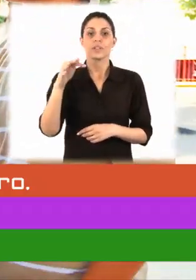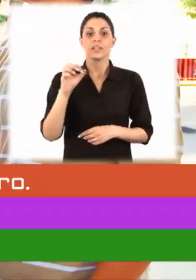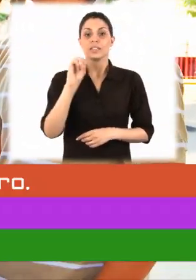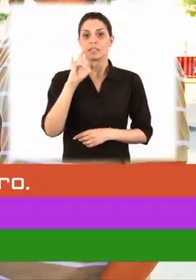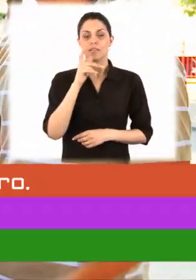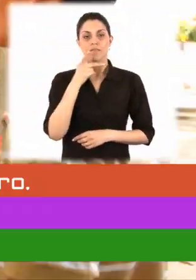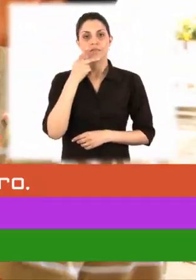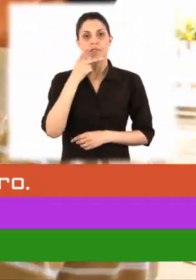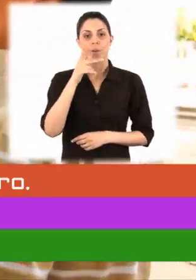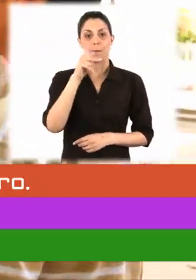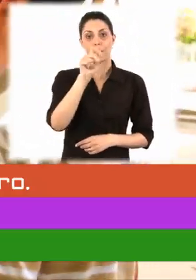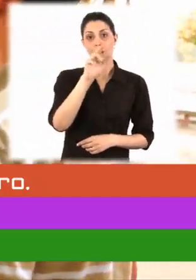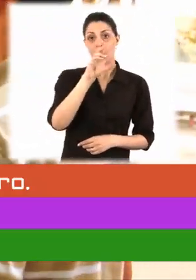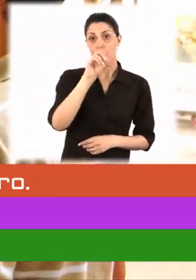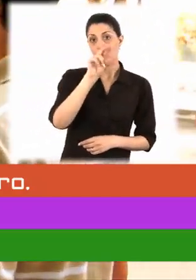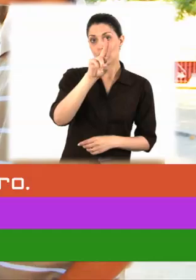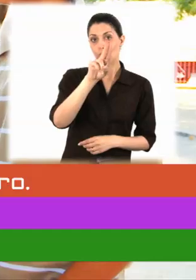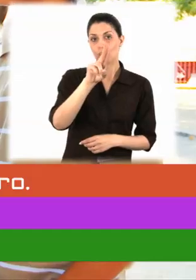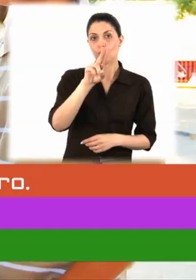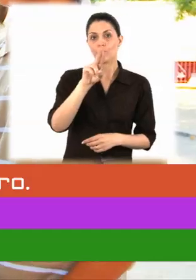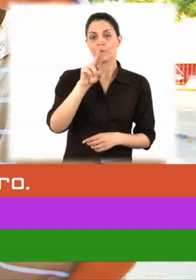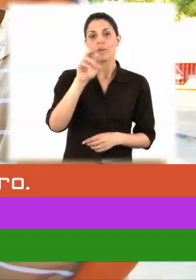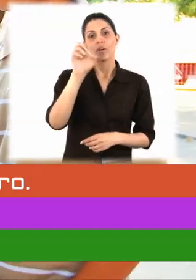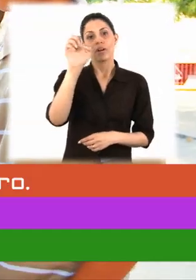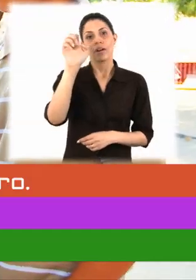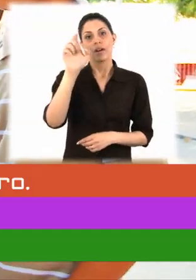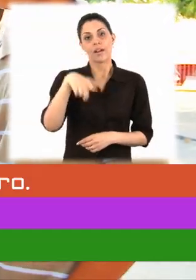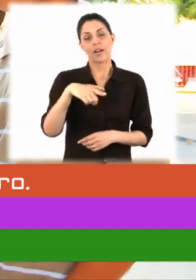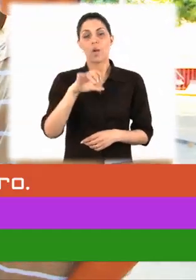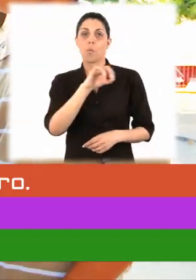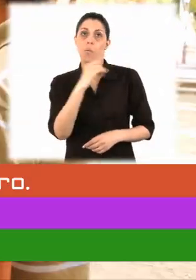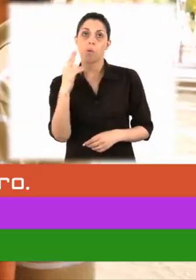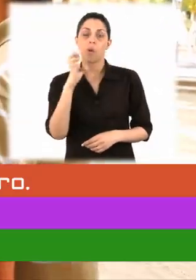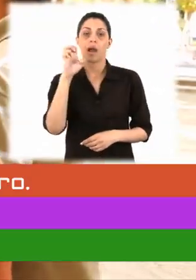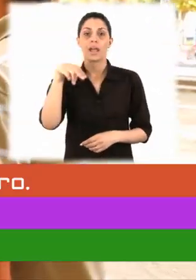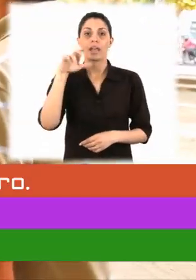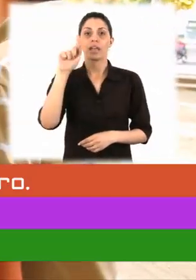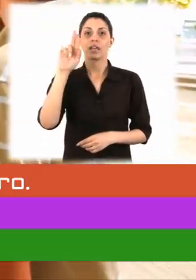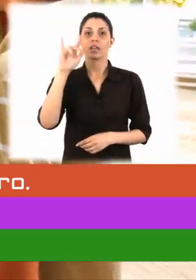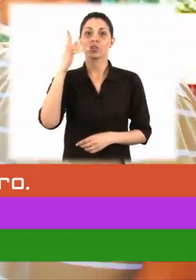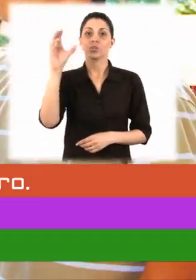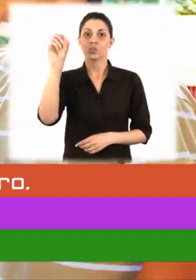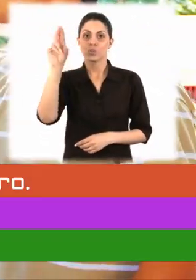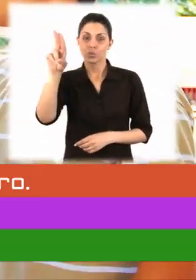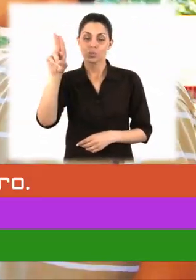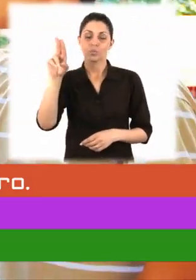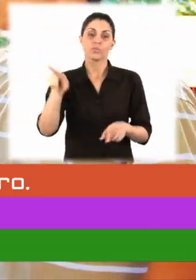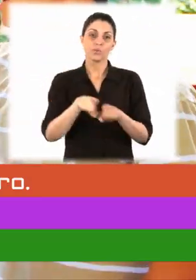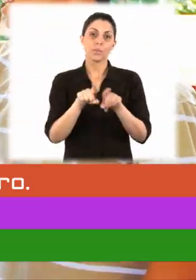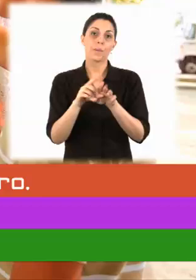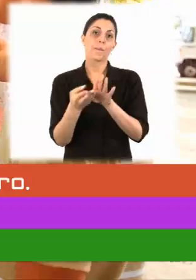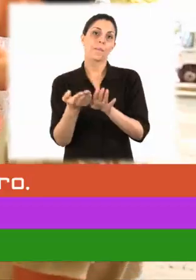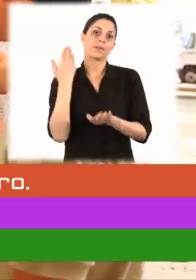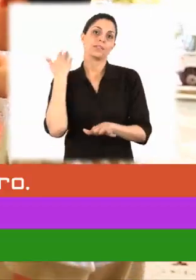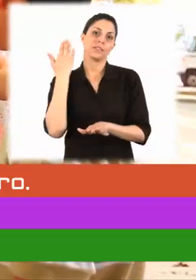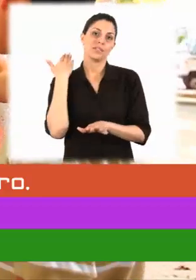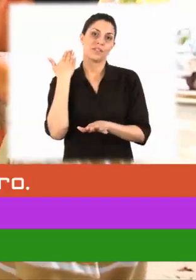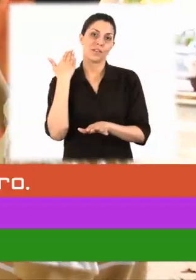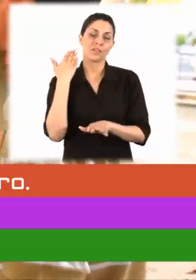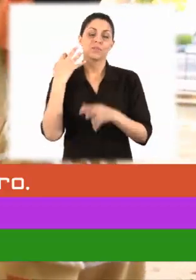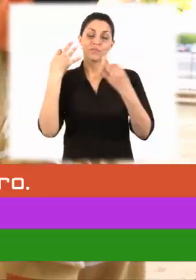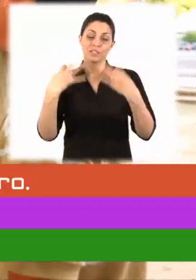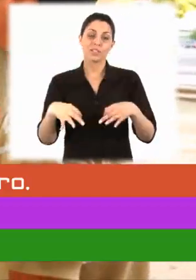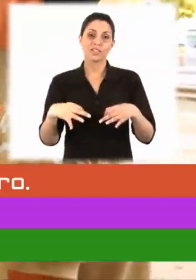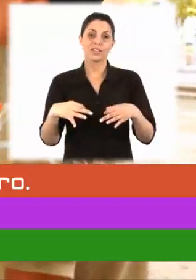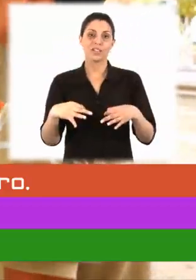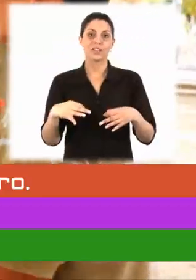é futuro. E quando você falou enguiçou. parou, enguiçou. Parou, ou então enguiçou. Estaria no passado de todo jeito, Estaria mas no aí passado. foi no que ele parou